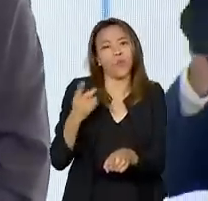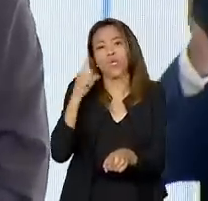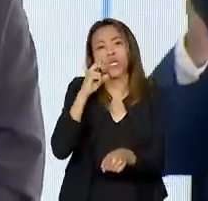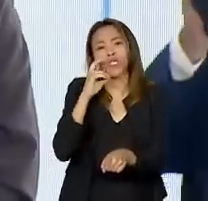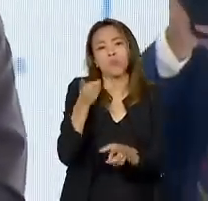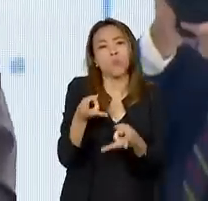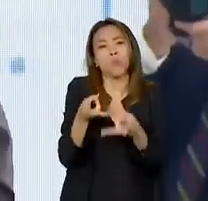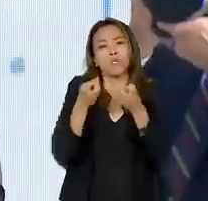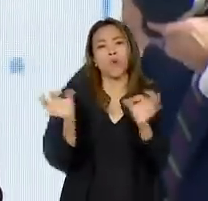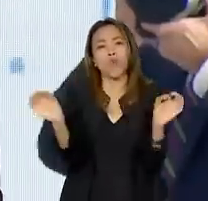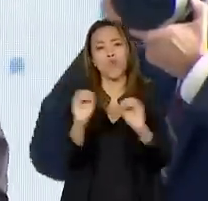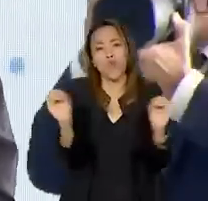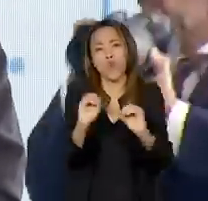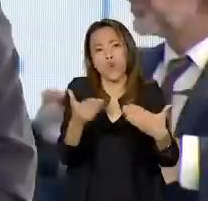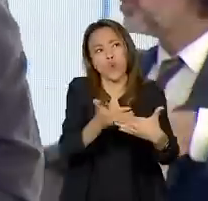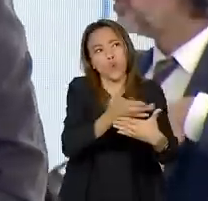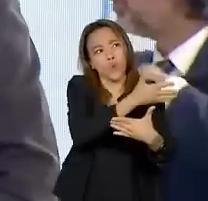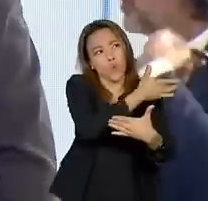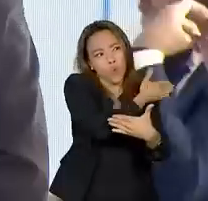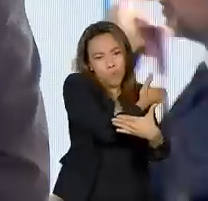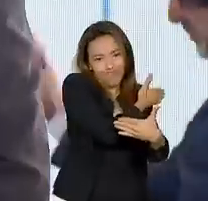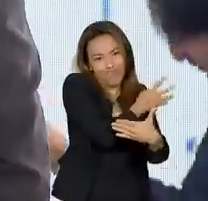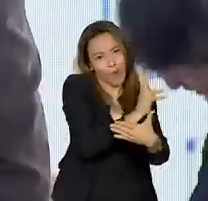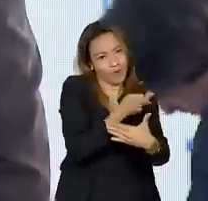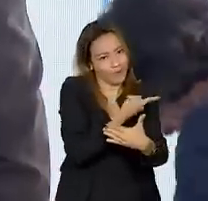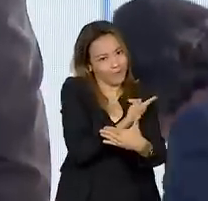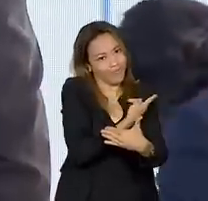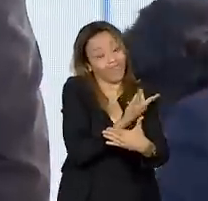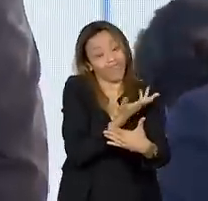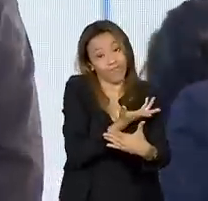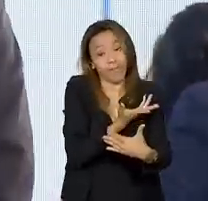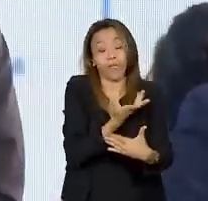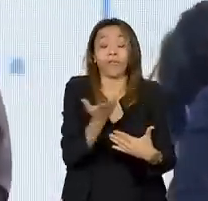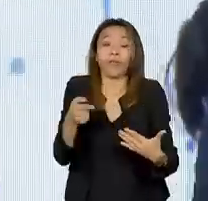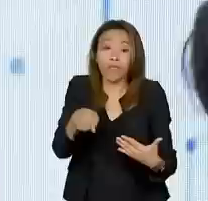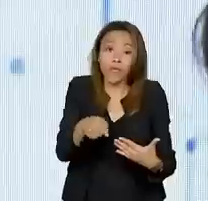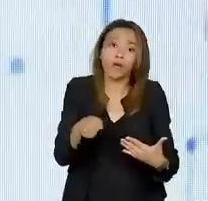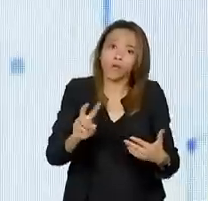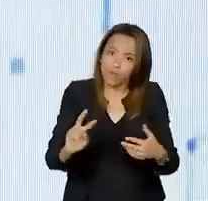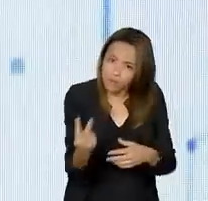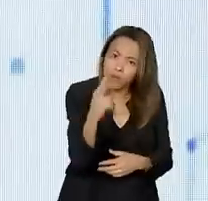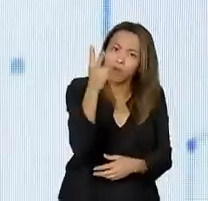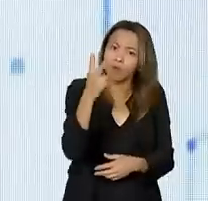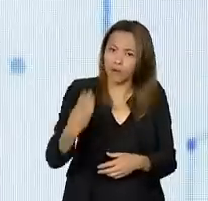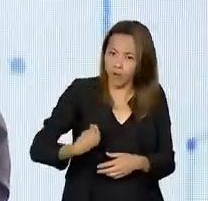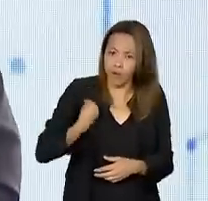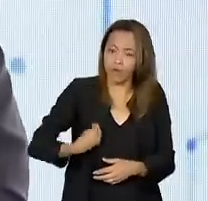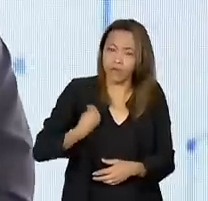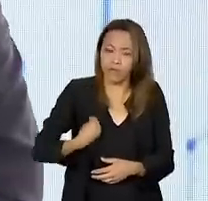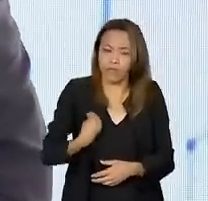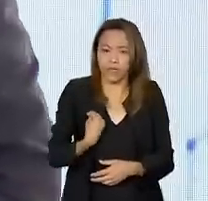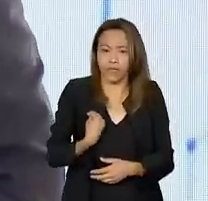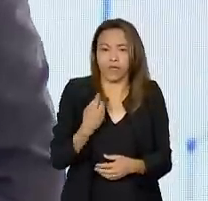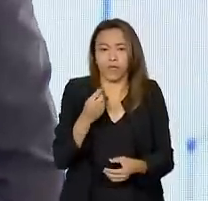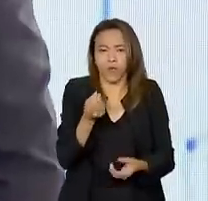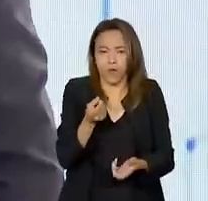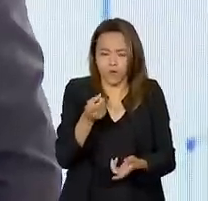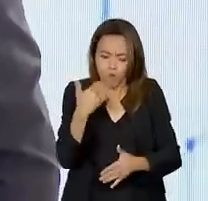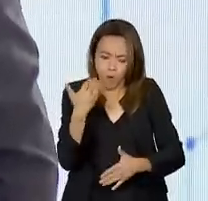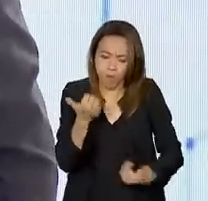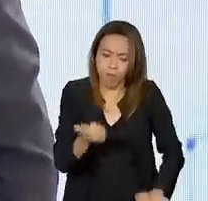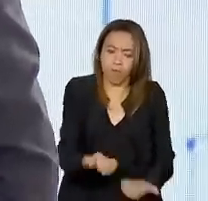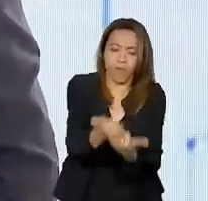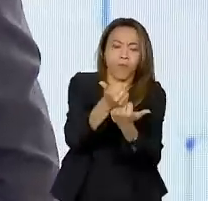período. E além desse suporte à vida, o desenvolvimento de toda a política